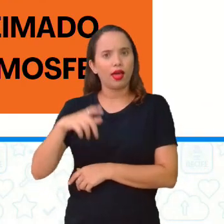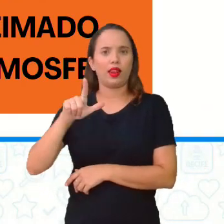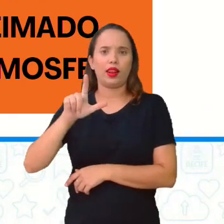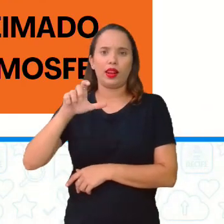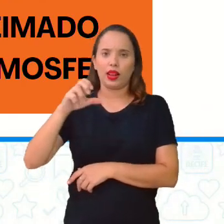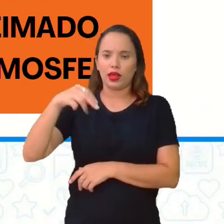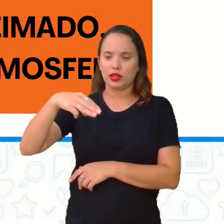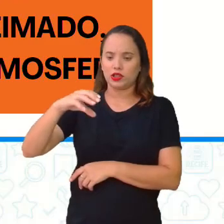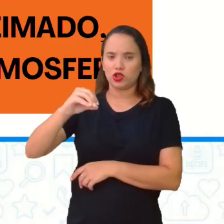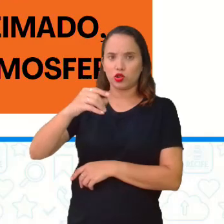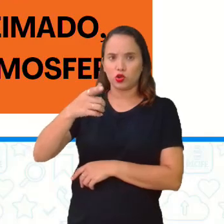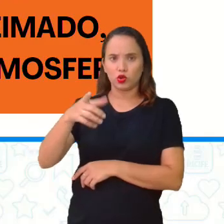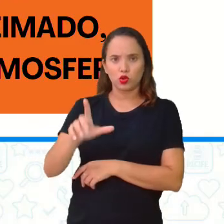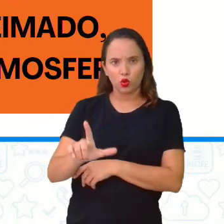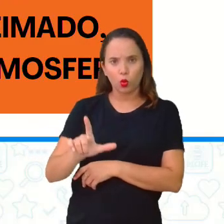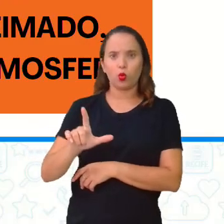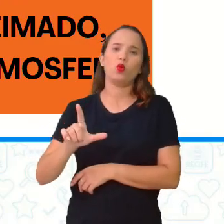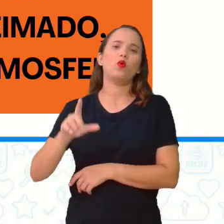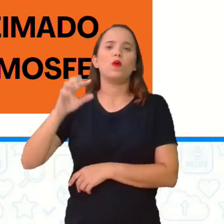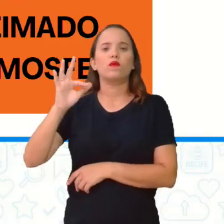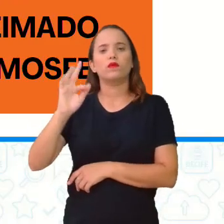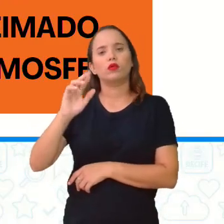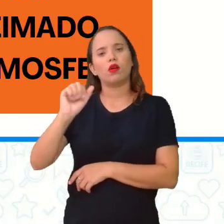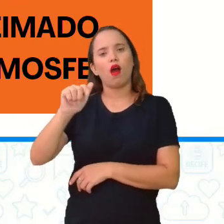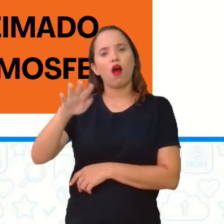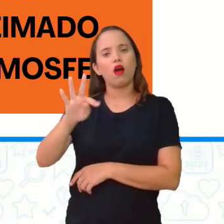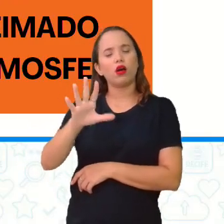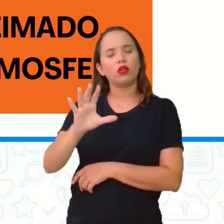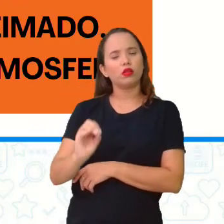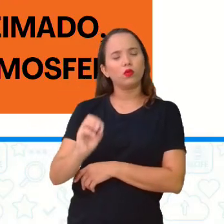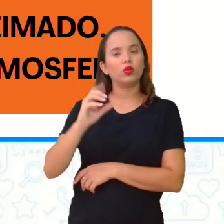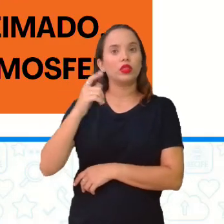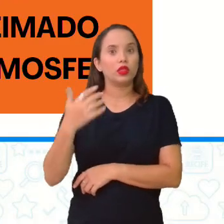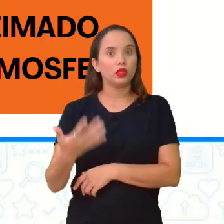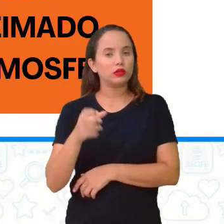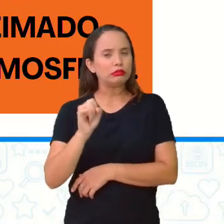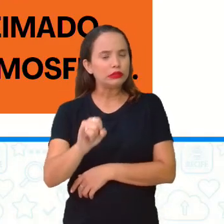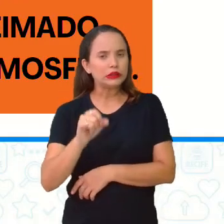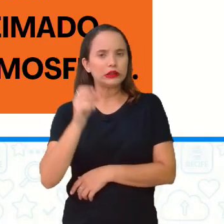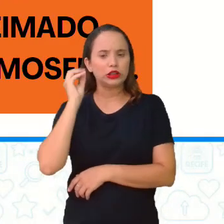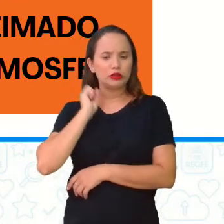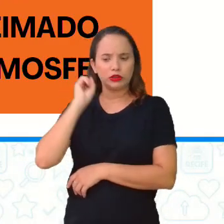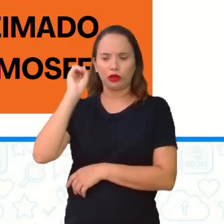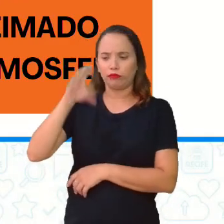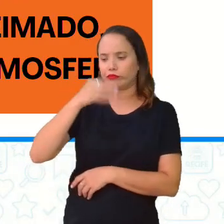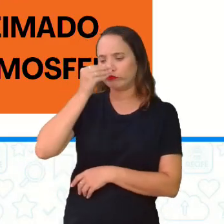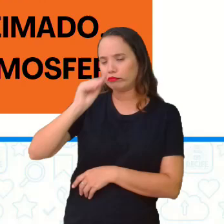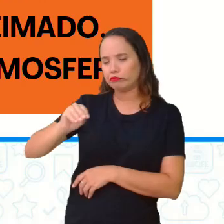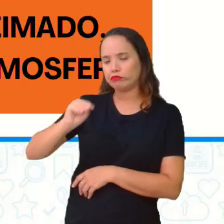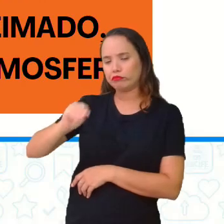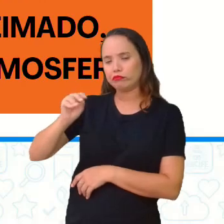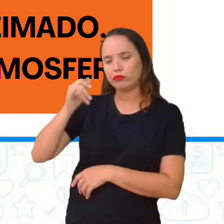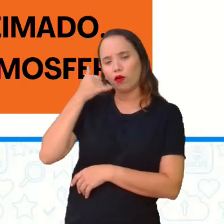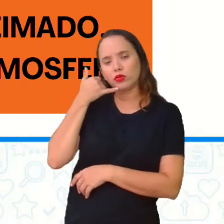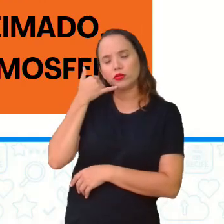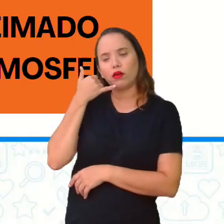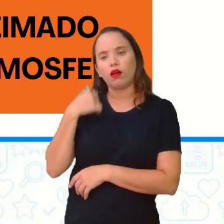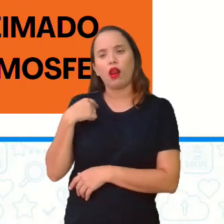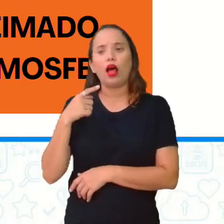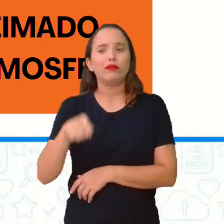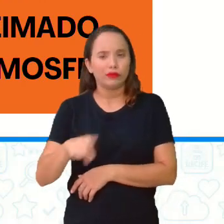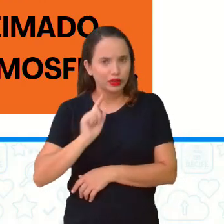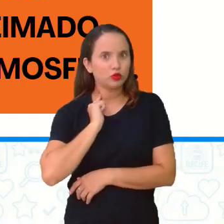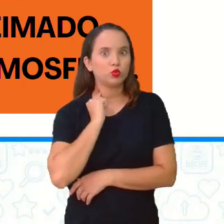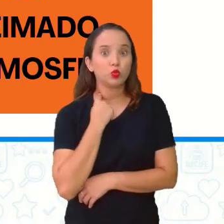Então, se esse celular for descartado de qualquer jeito, pode contaminar essa água que a gente utiliza, que está aí no nosso